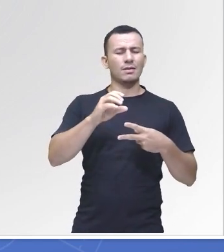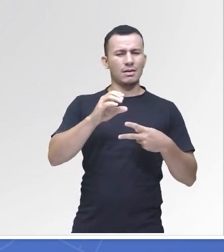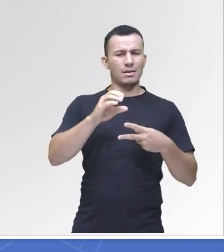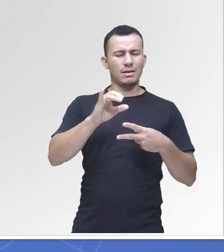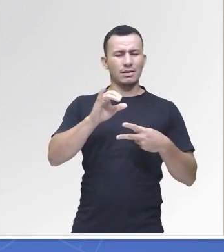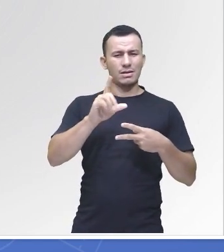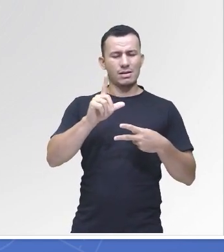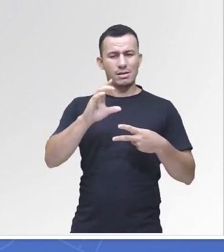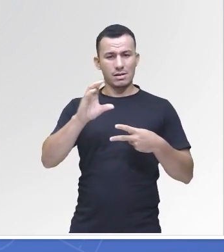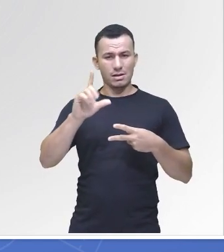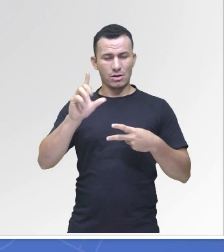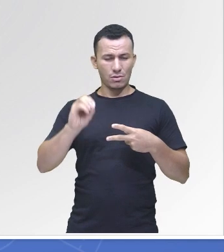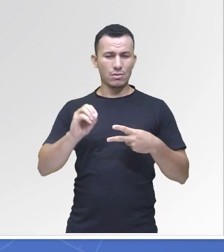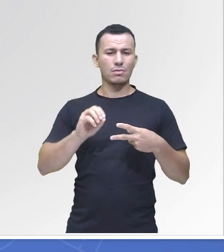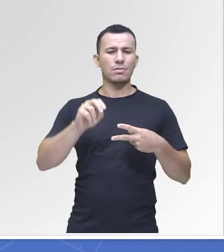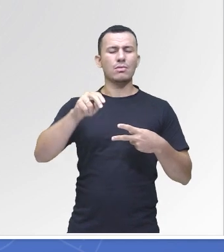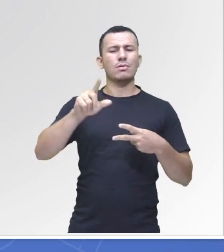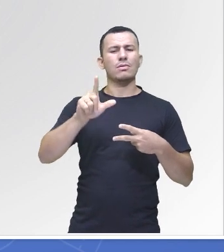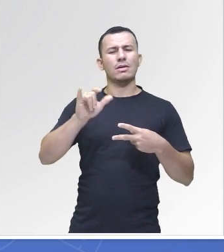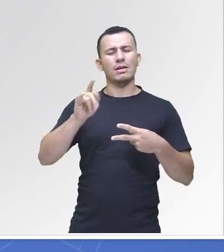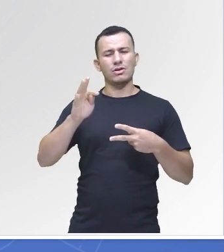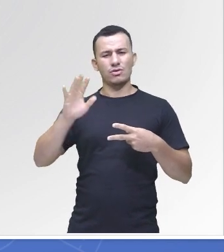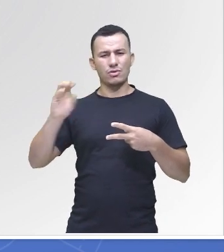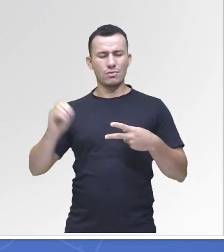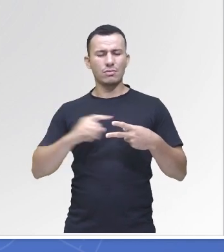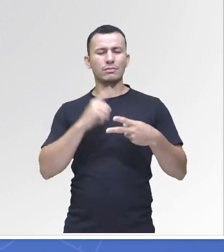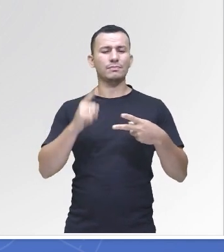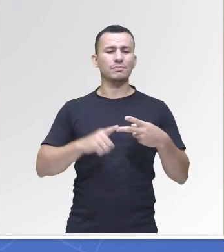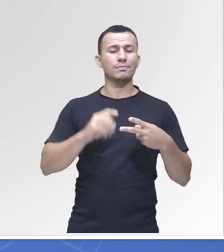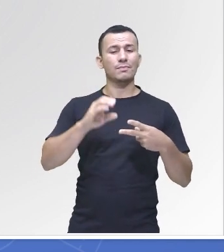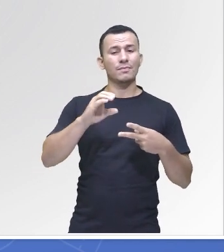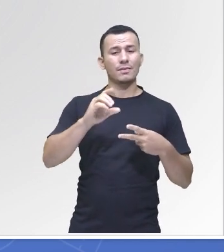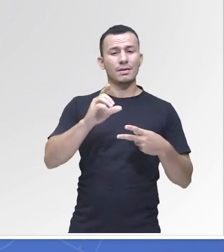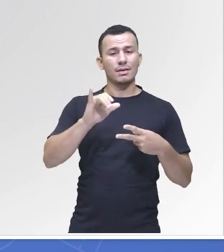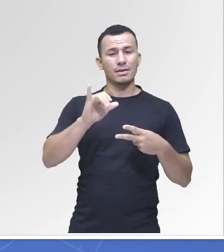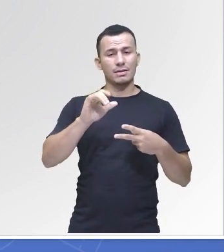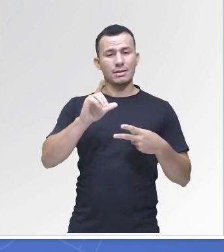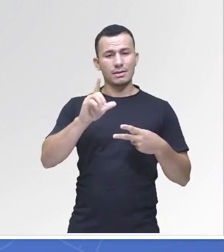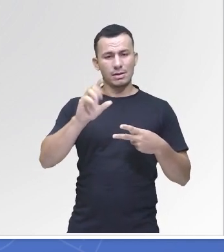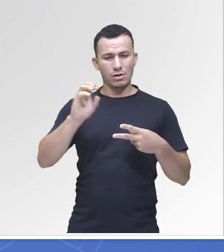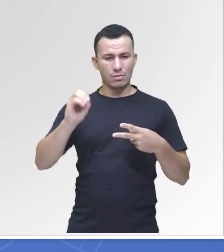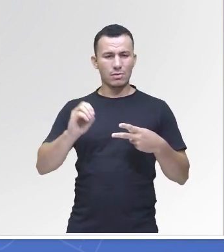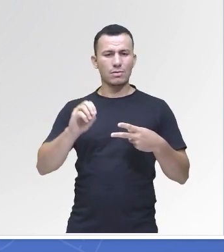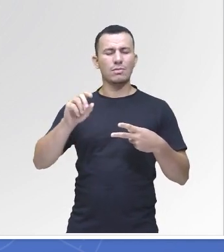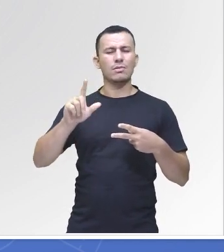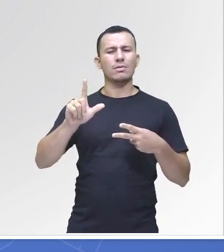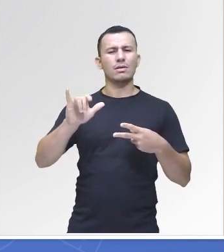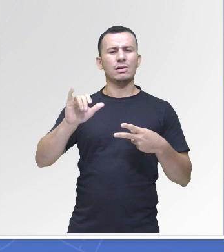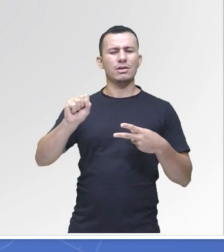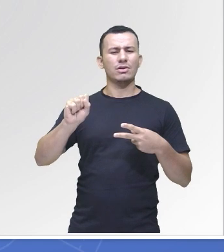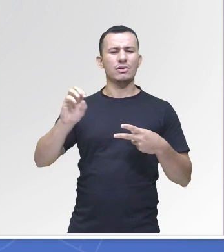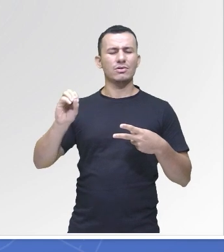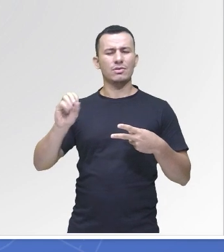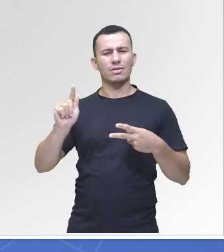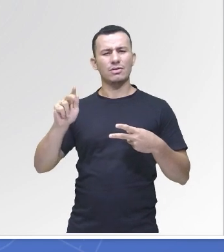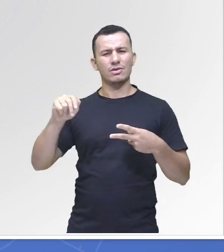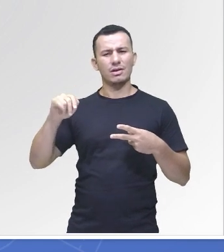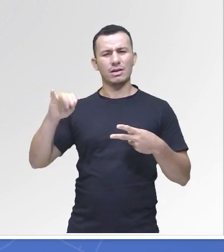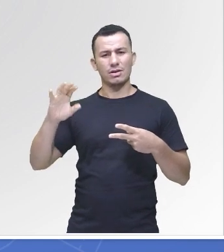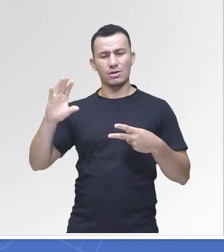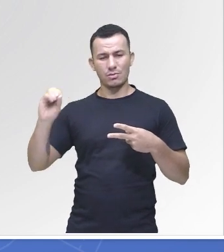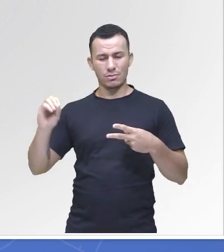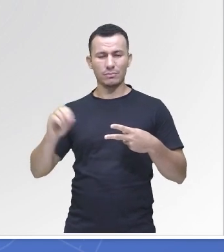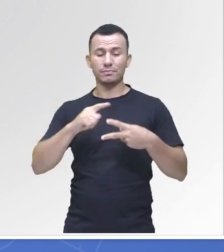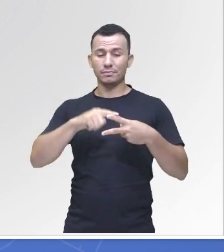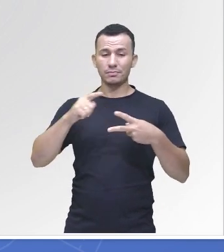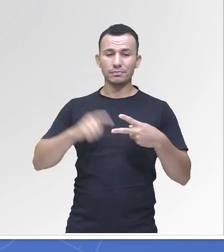vamos começar observando essa imagem aqui. Essa representação em azul representa pra gente o bacteriófago,